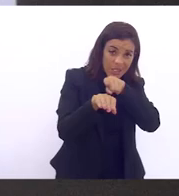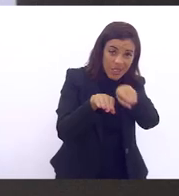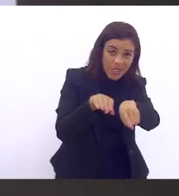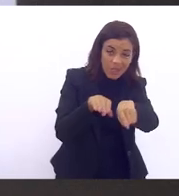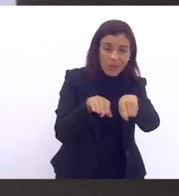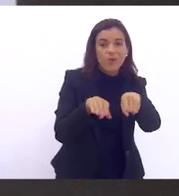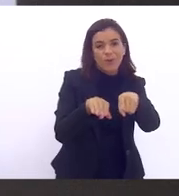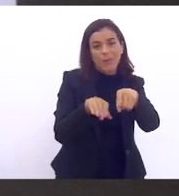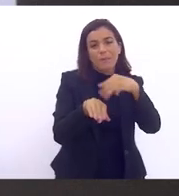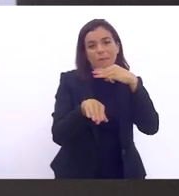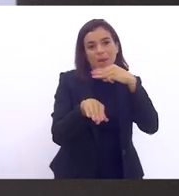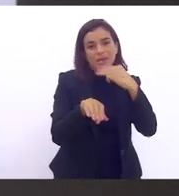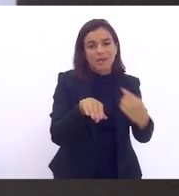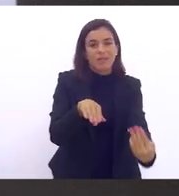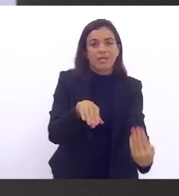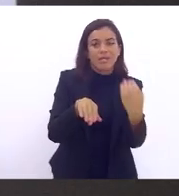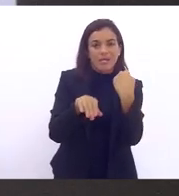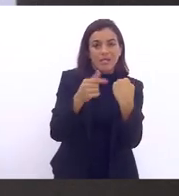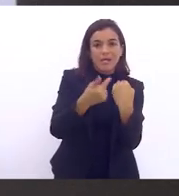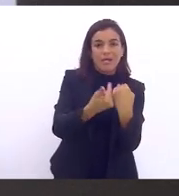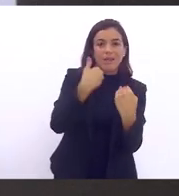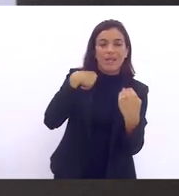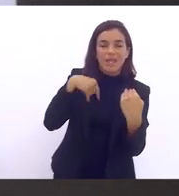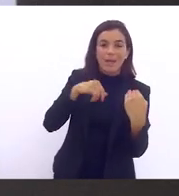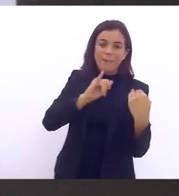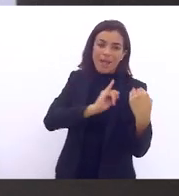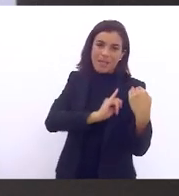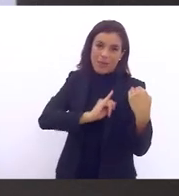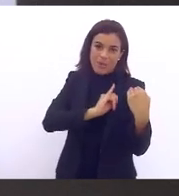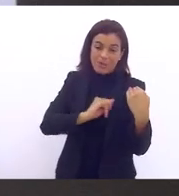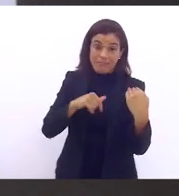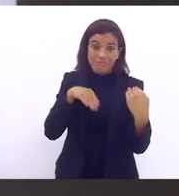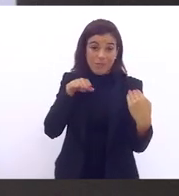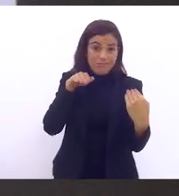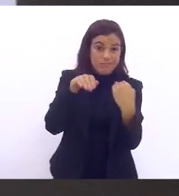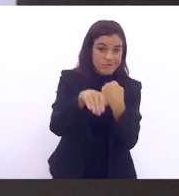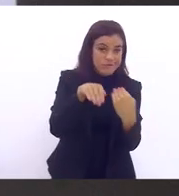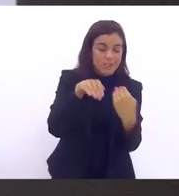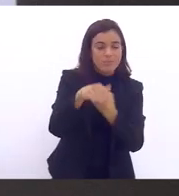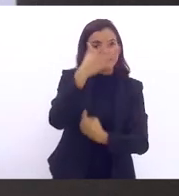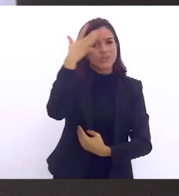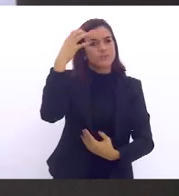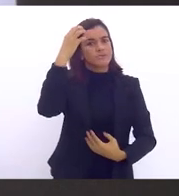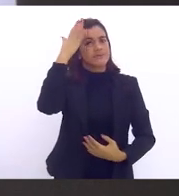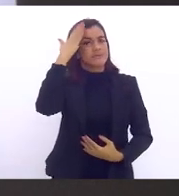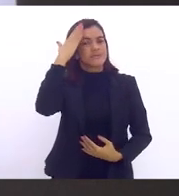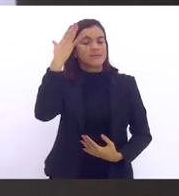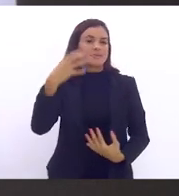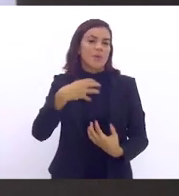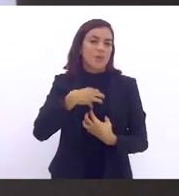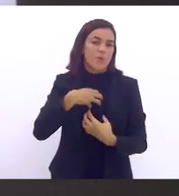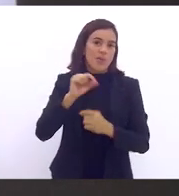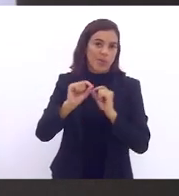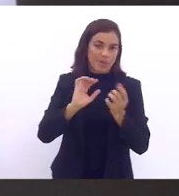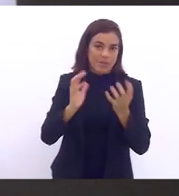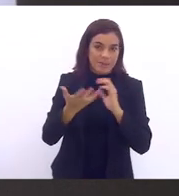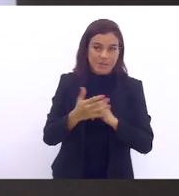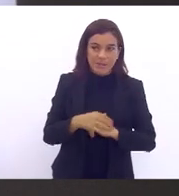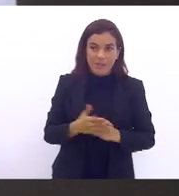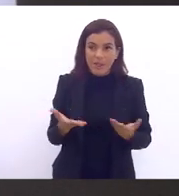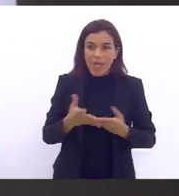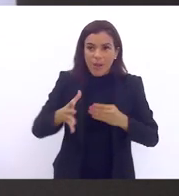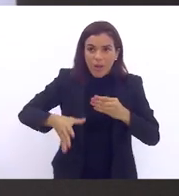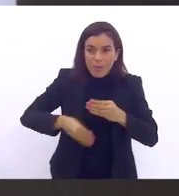Itaguaí isso foi muito importante né para a pessoa ter a sensação do que tá acontecendo eh E Agora Nós estamos fazendo alguns